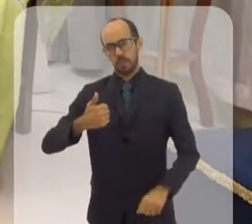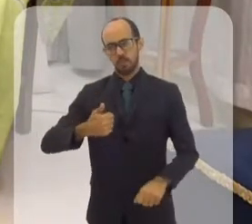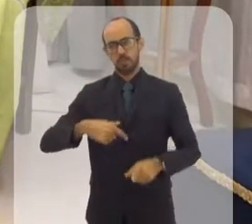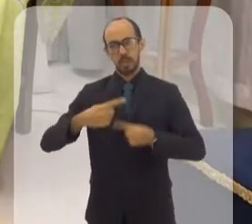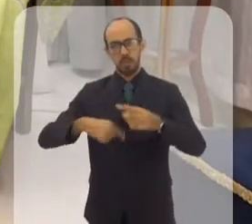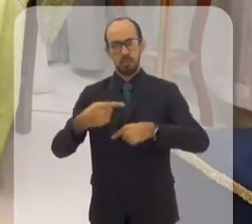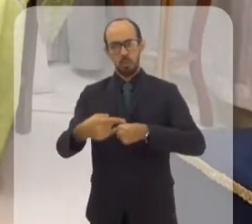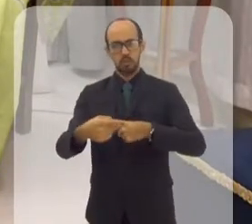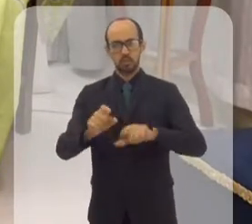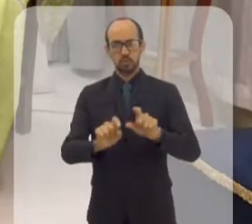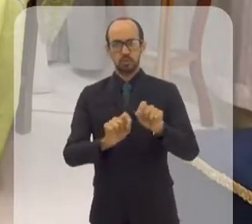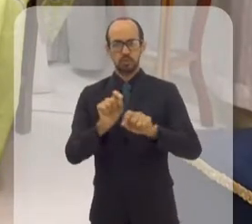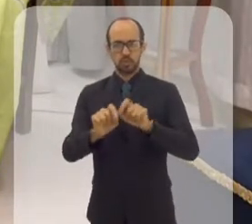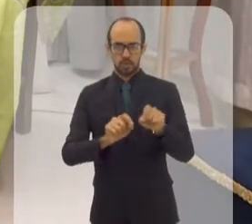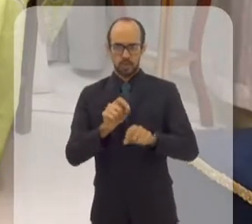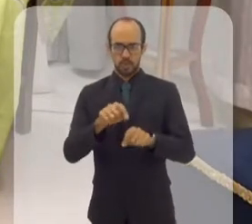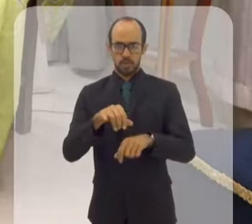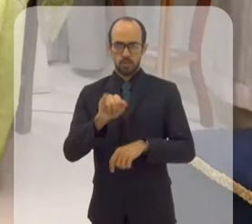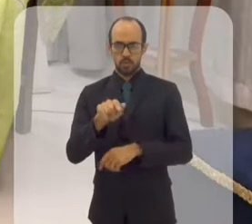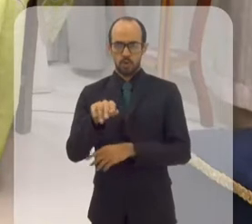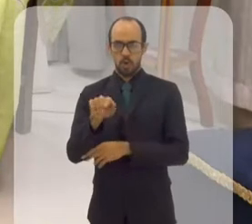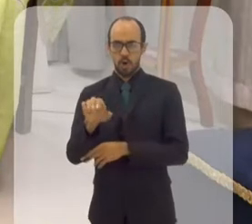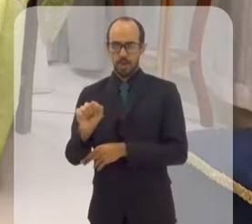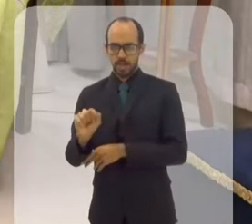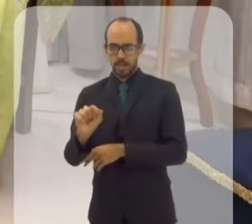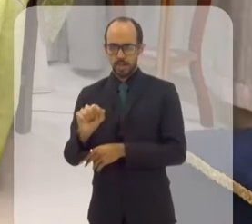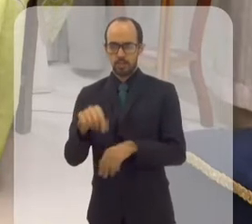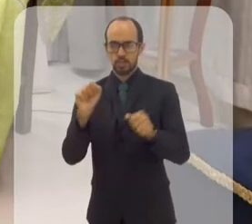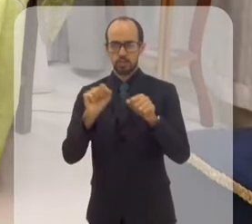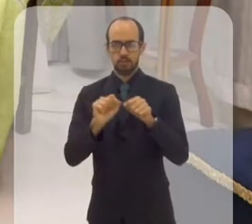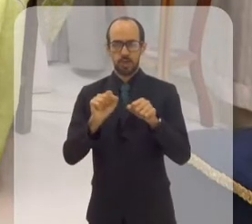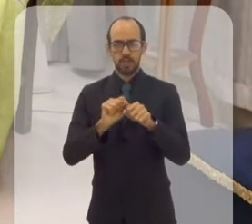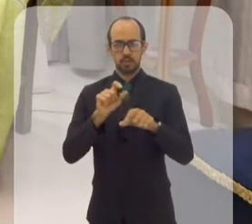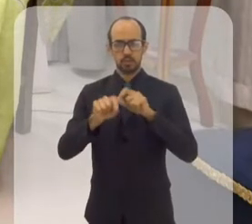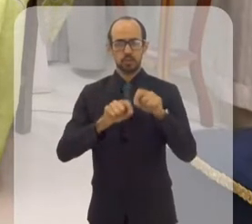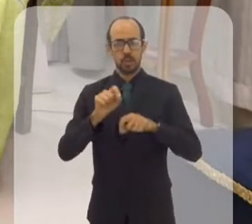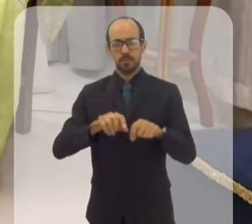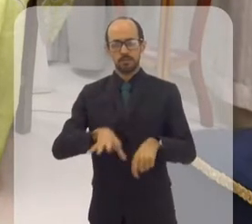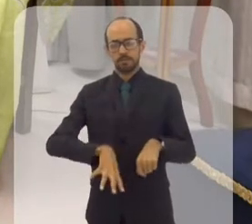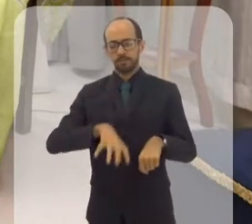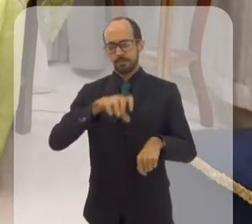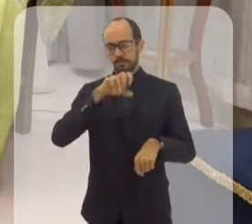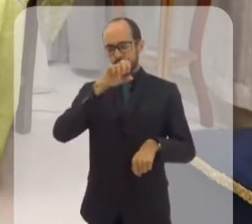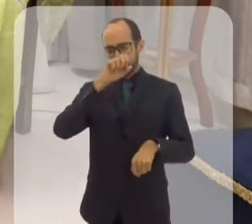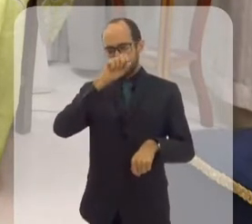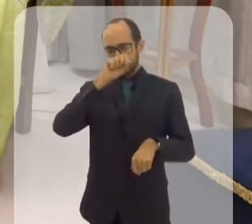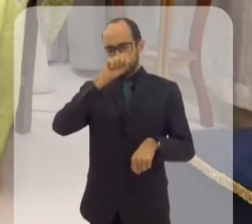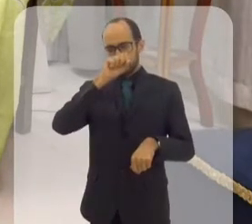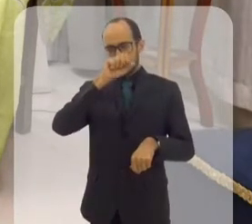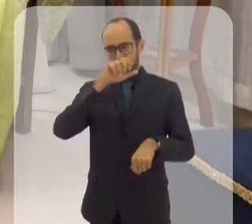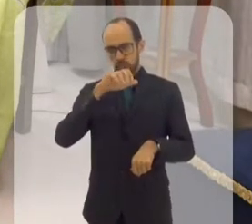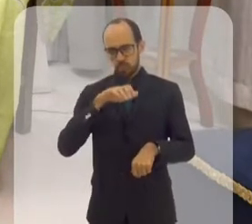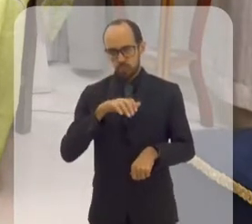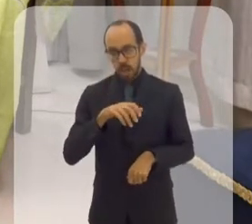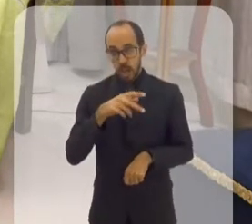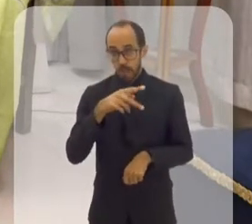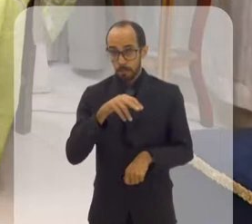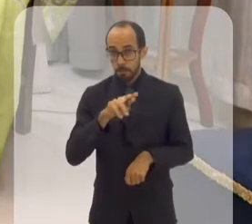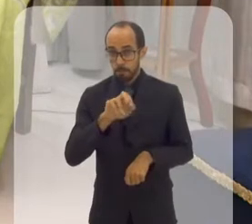primeira etapa. Depois do yoga, nós fazemos a respiração, chama